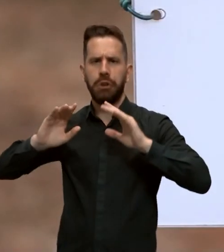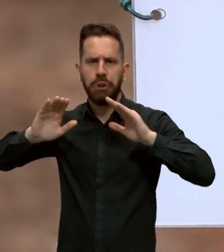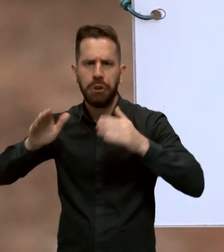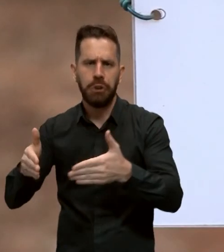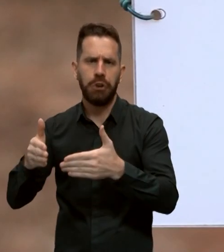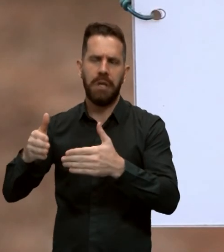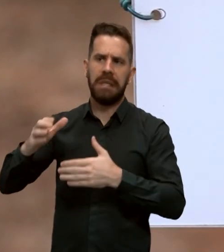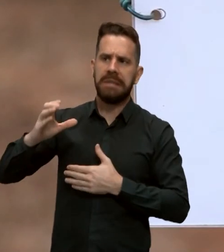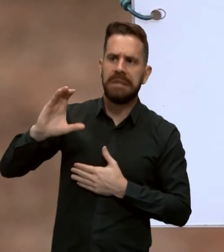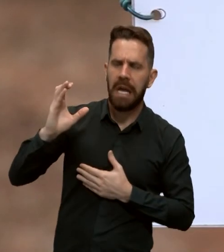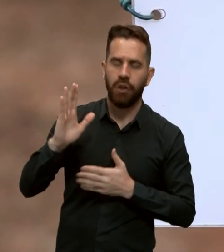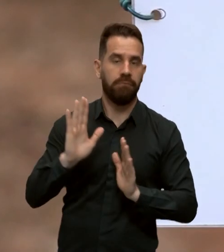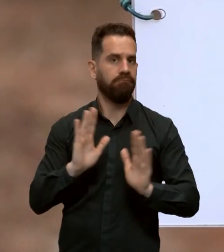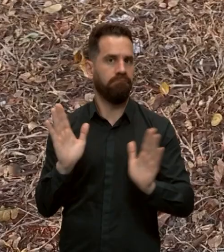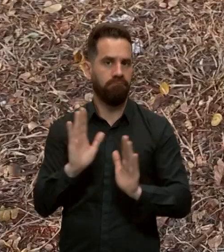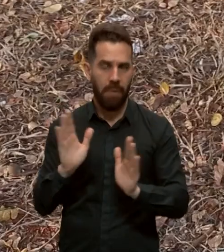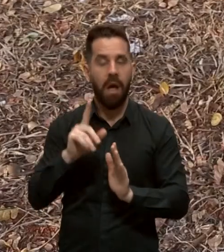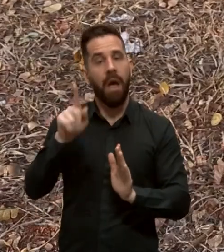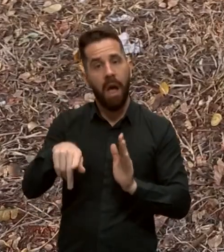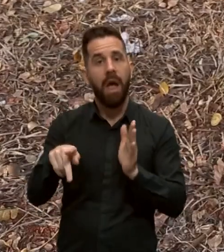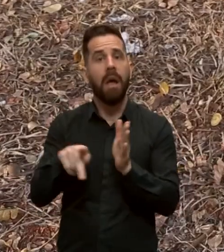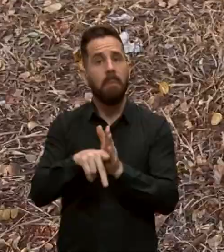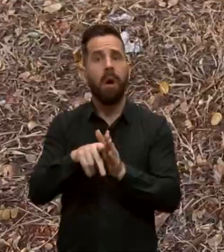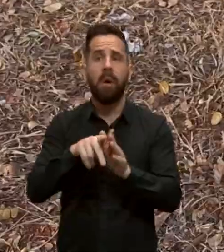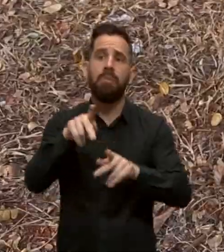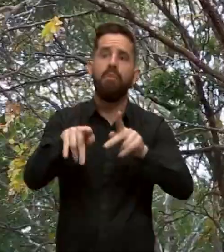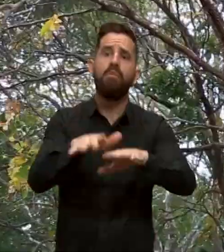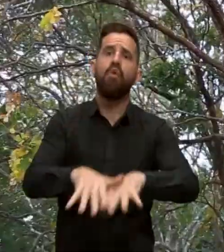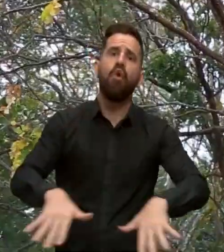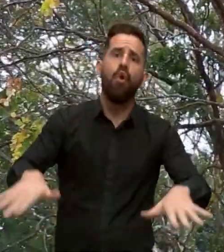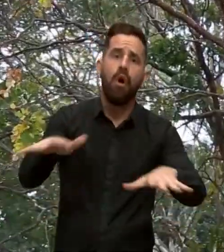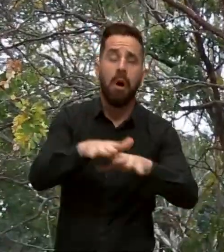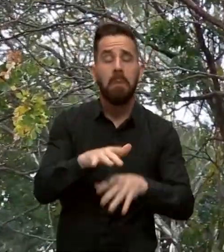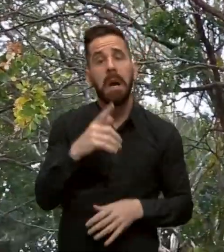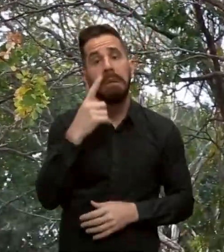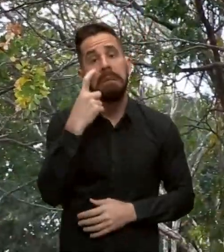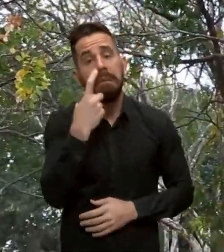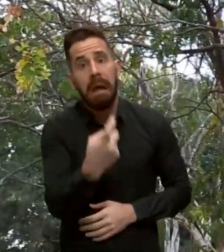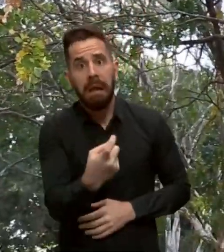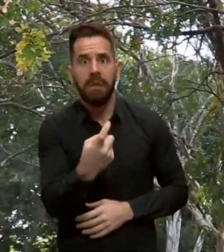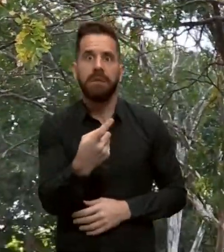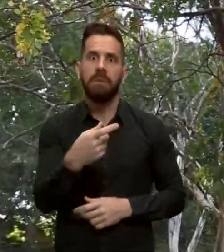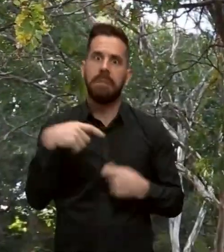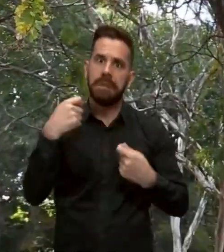público científico, são para um público que tem interesse nisso e que precisa de